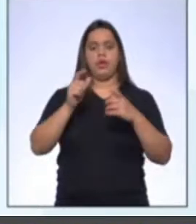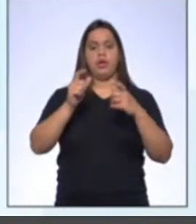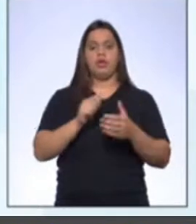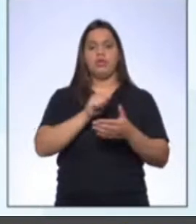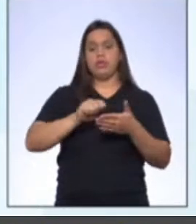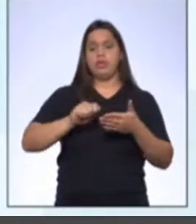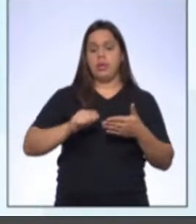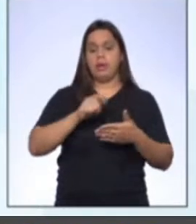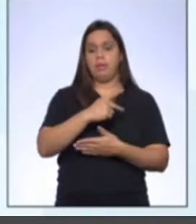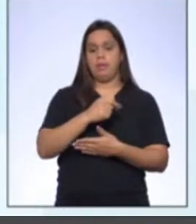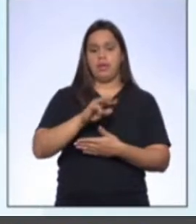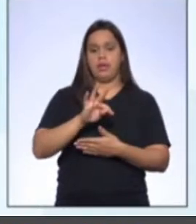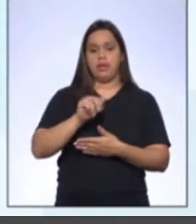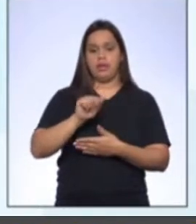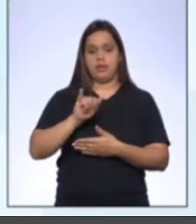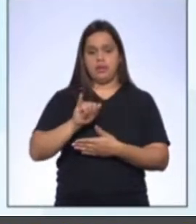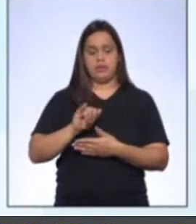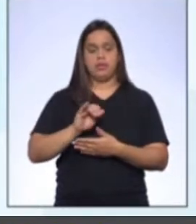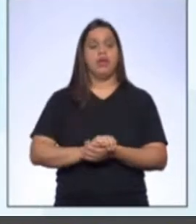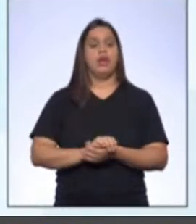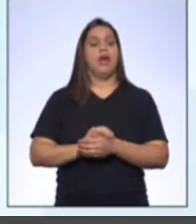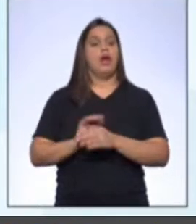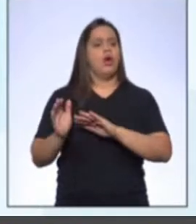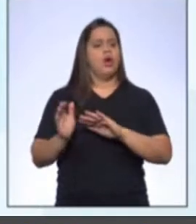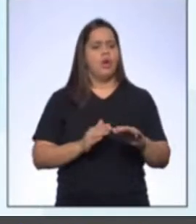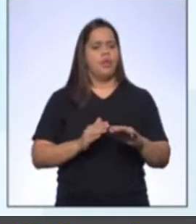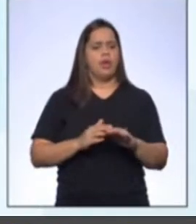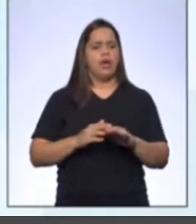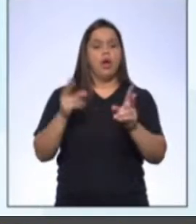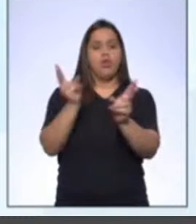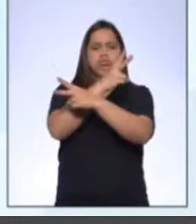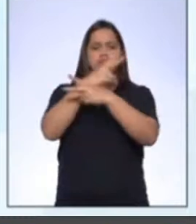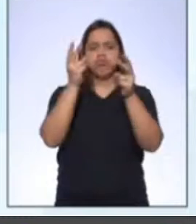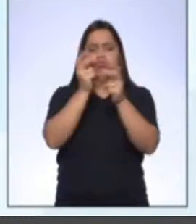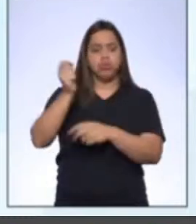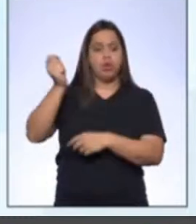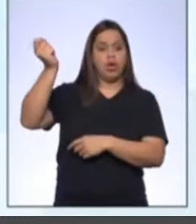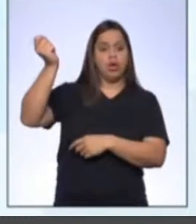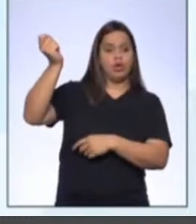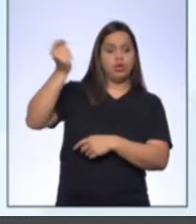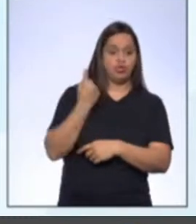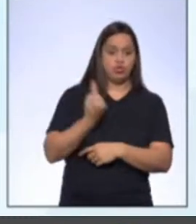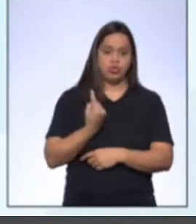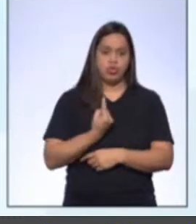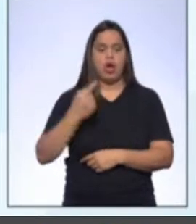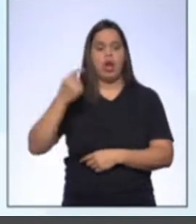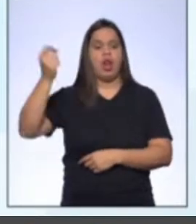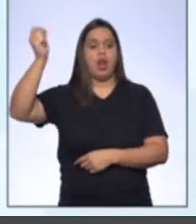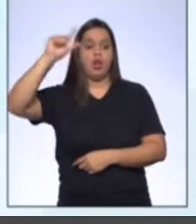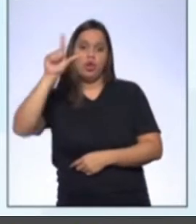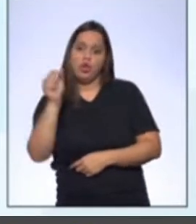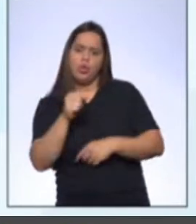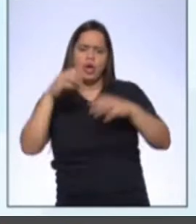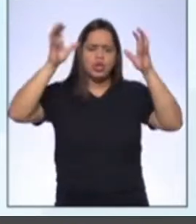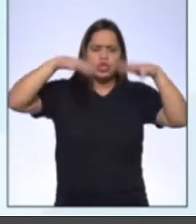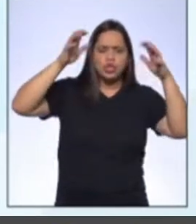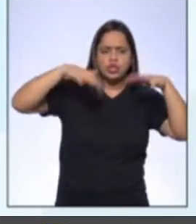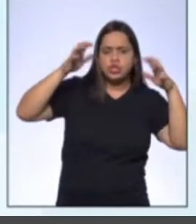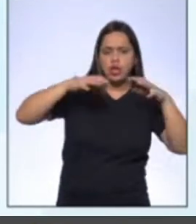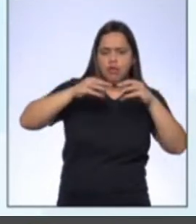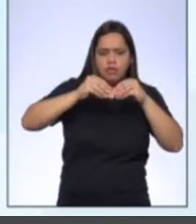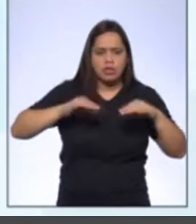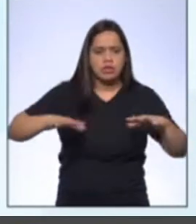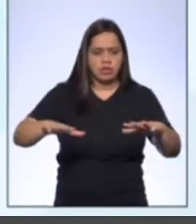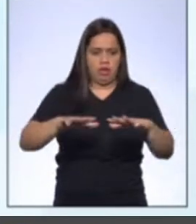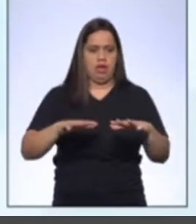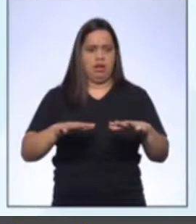Vamos aí ver o texto. Pois o vento, o sol, a lua, a chuva e a terra também. Tudo é coisa minha